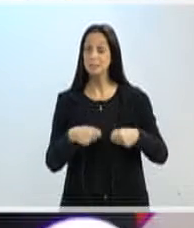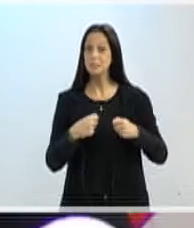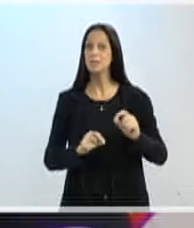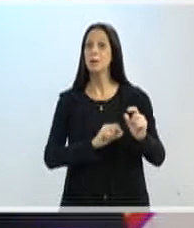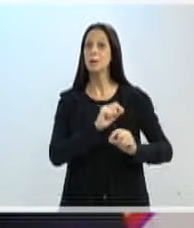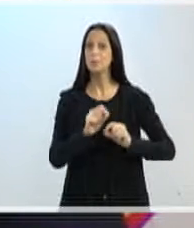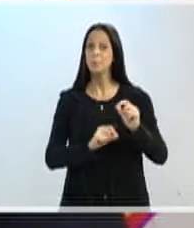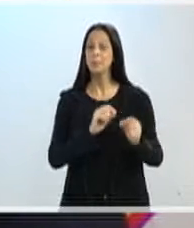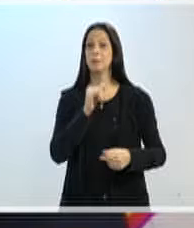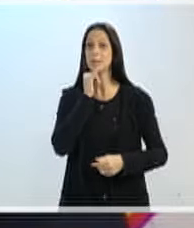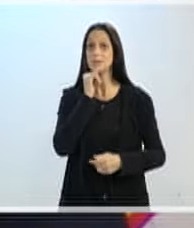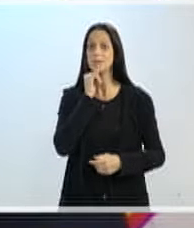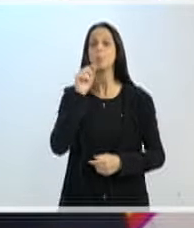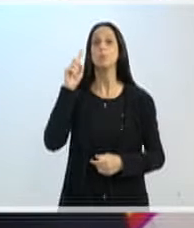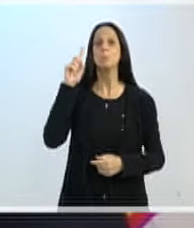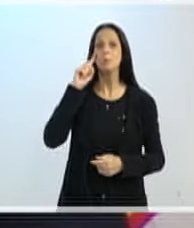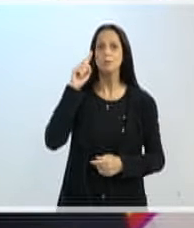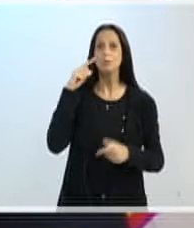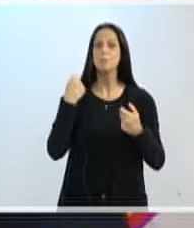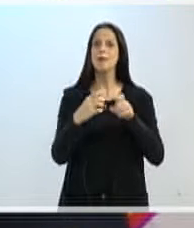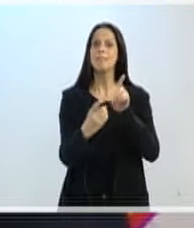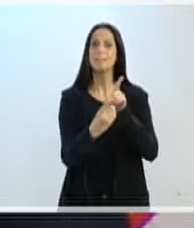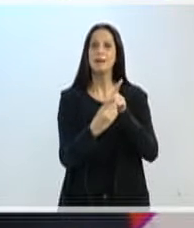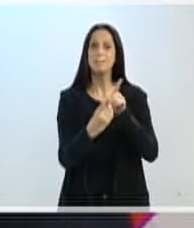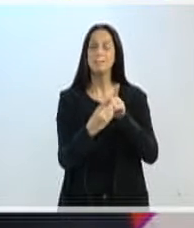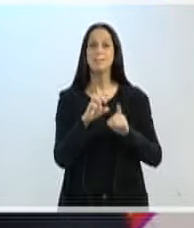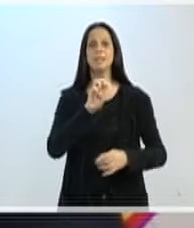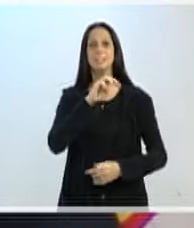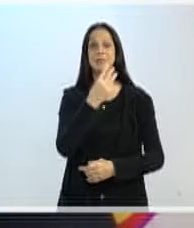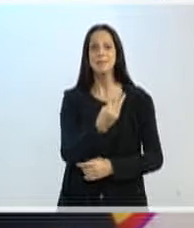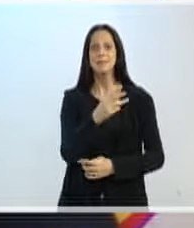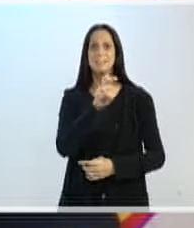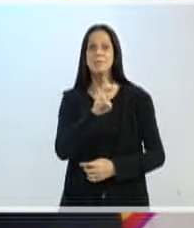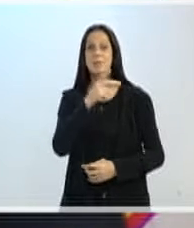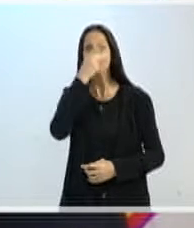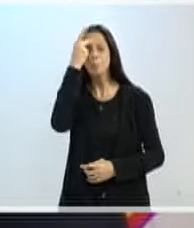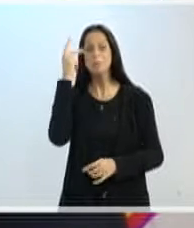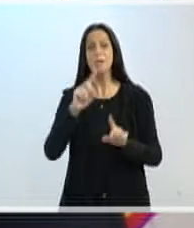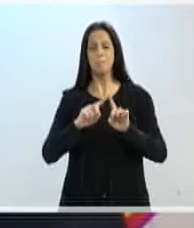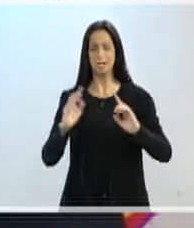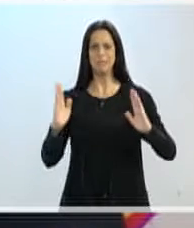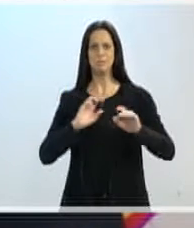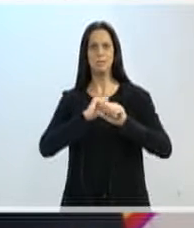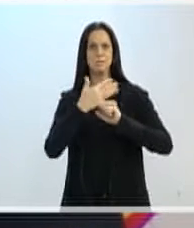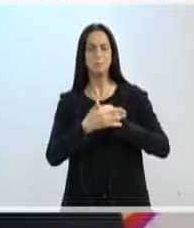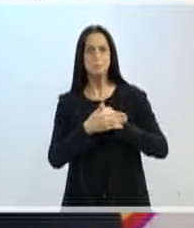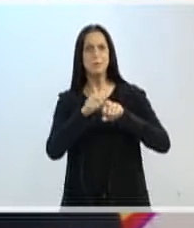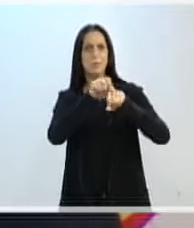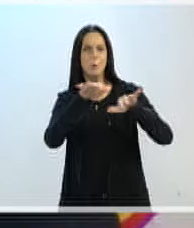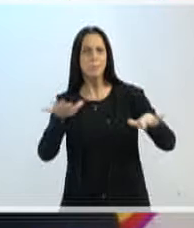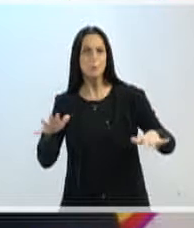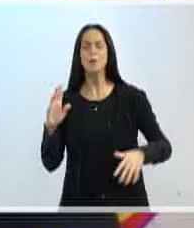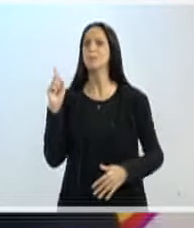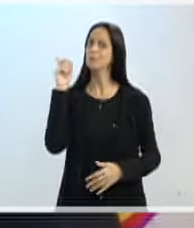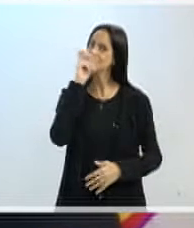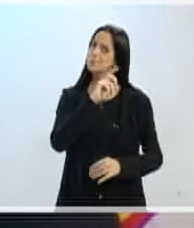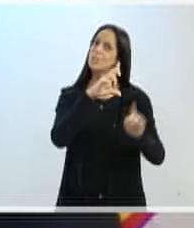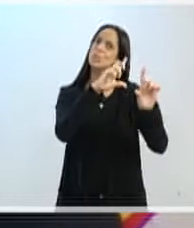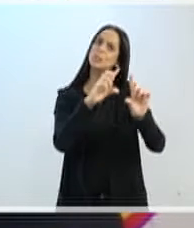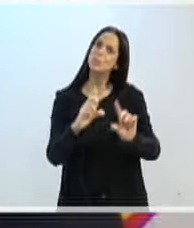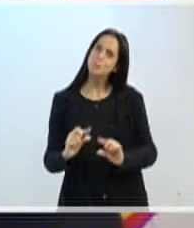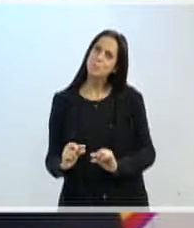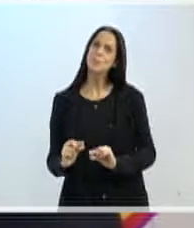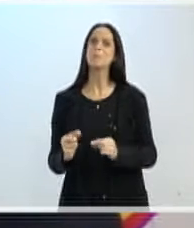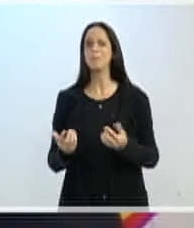pessoas por dia. Em momentos como esse, mais do que nunca, percebemos que o Brasil é o país